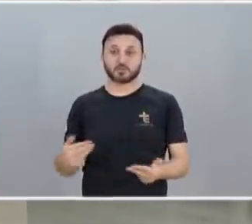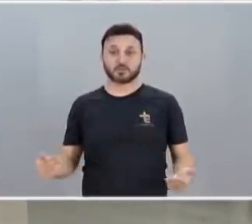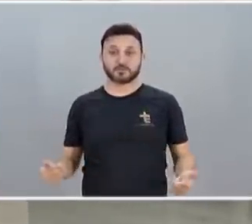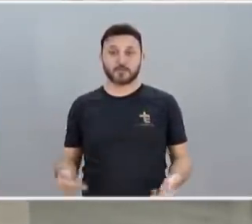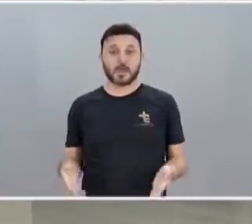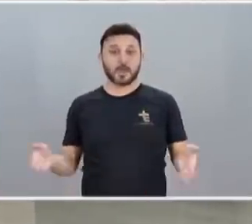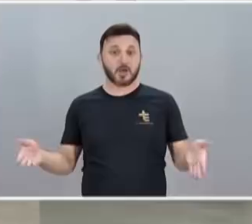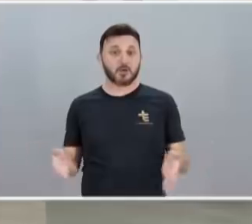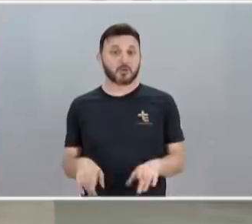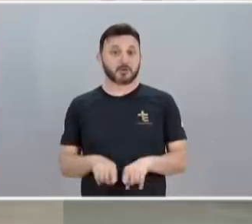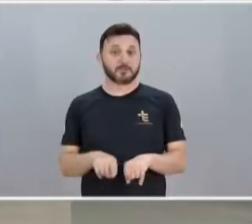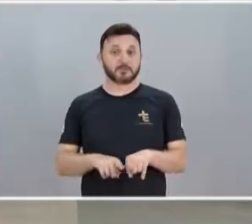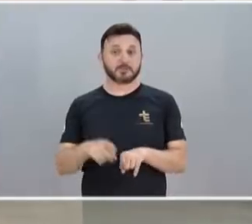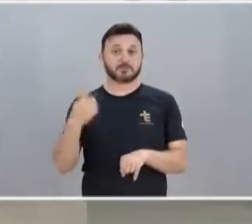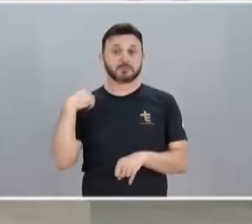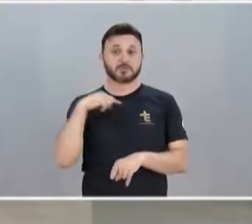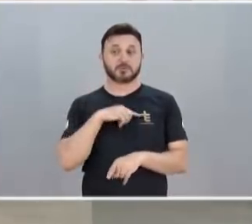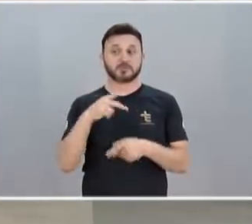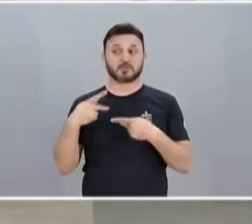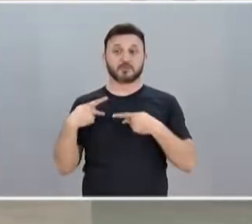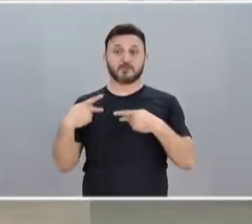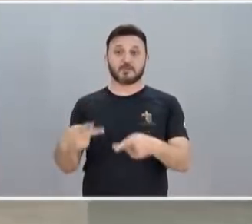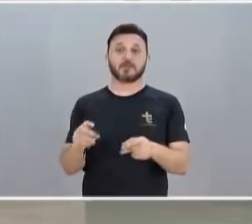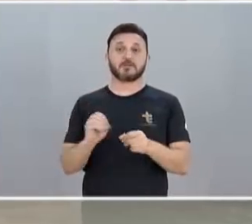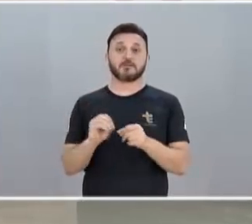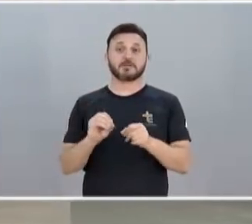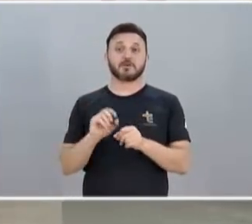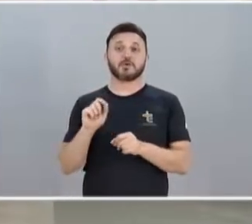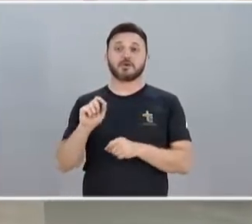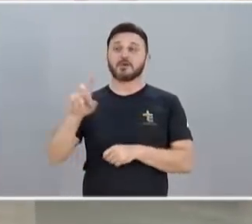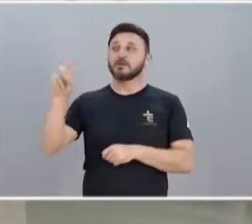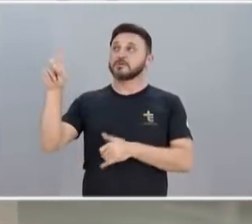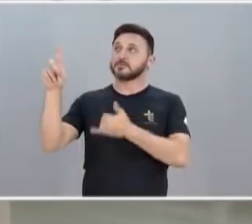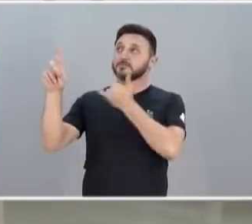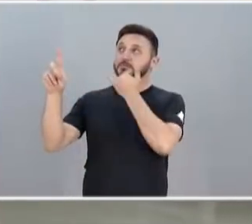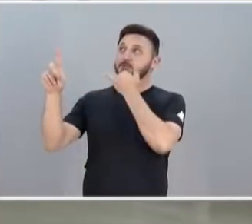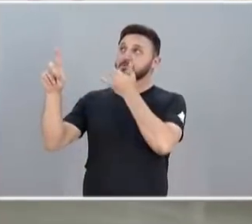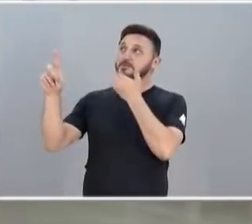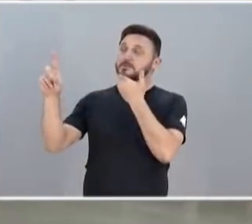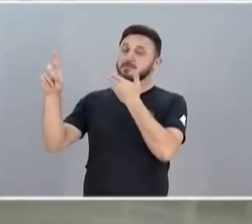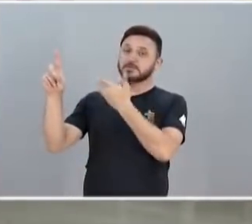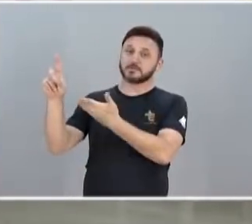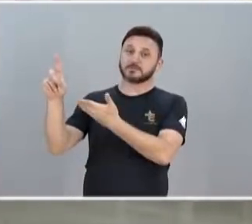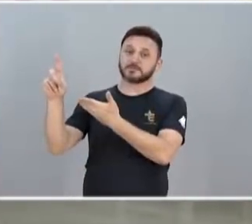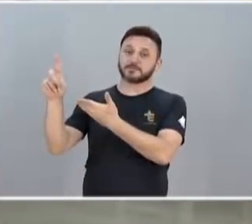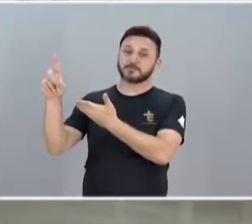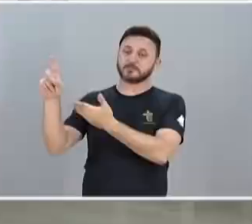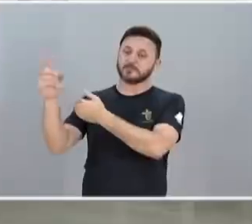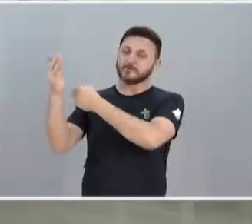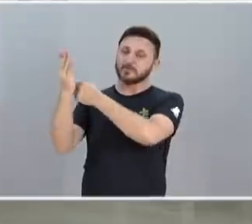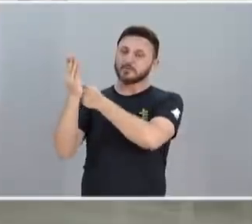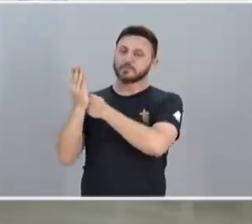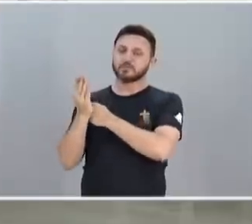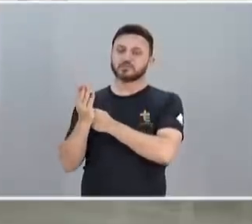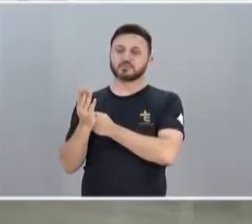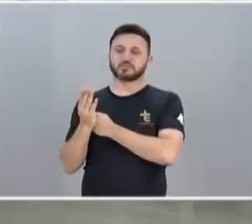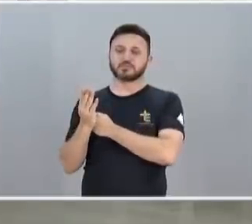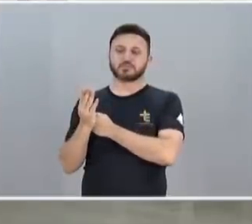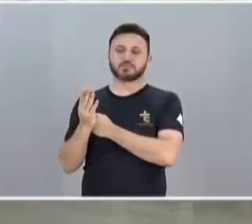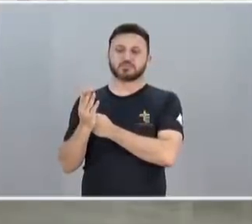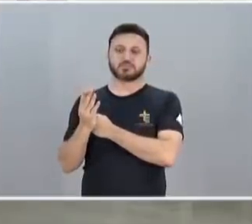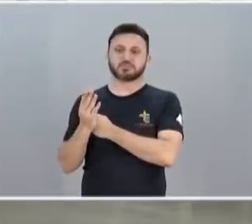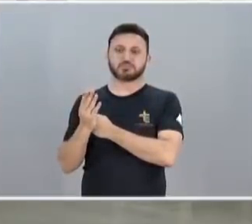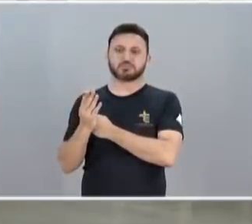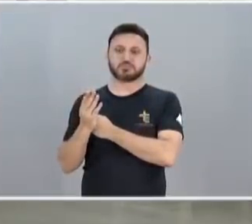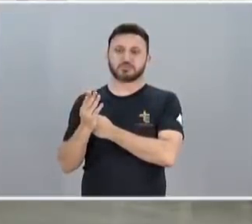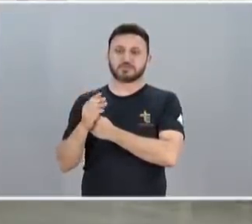nesse ato penitencial pedir ao Senhor: Senhor, me ajude